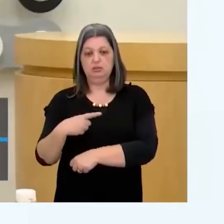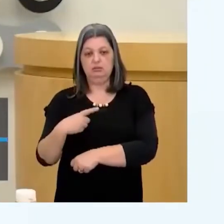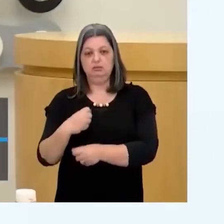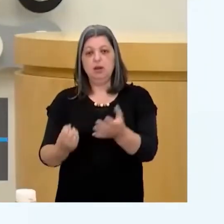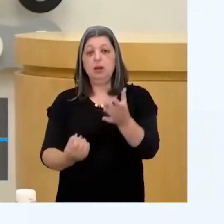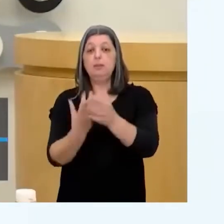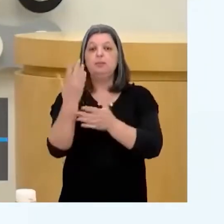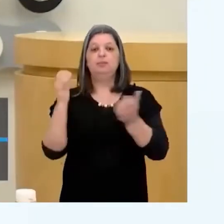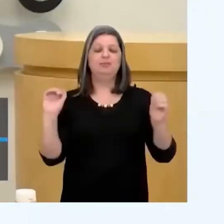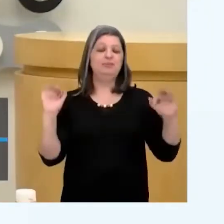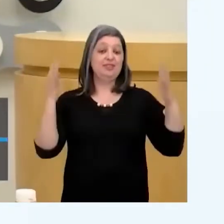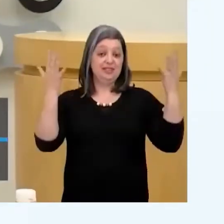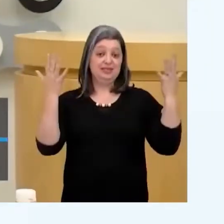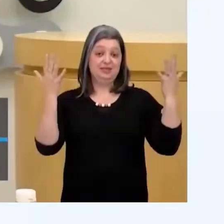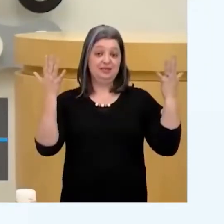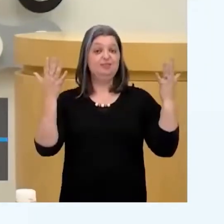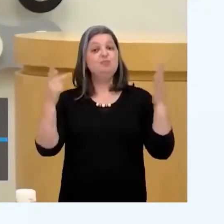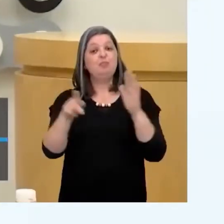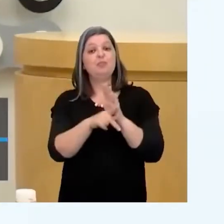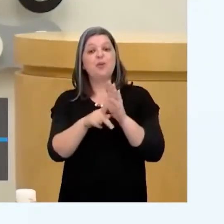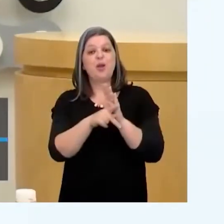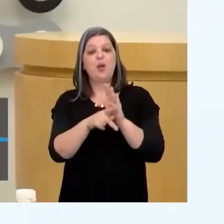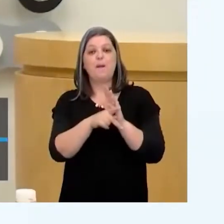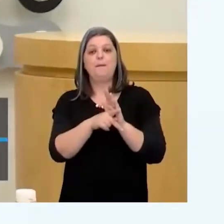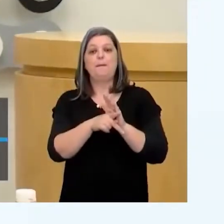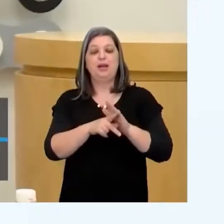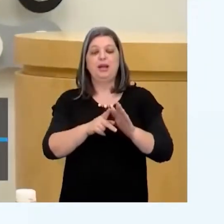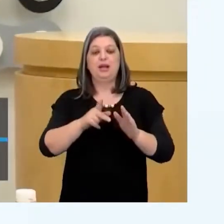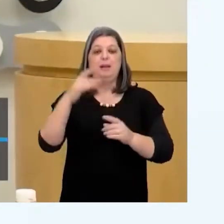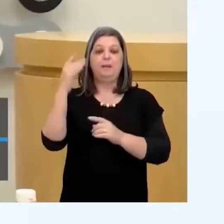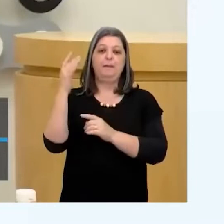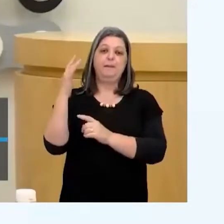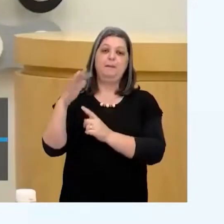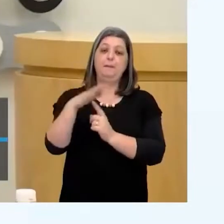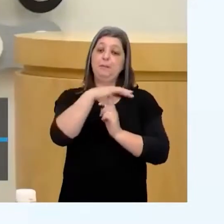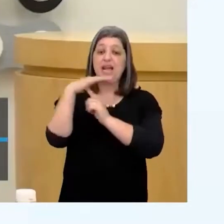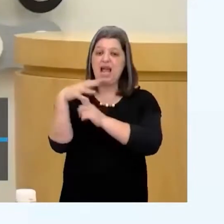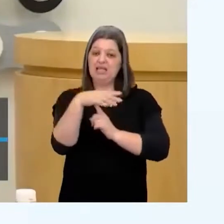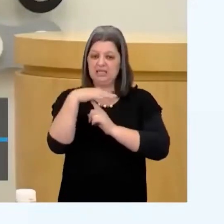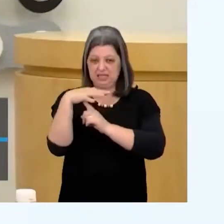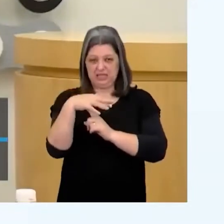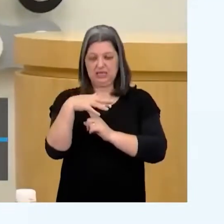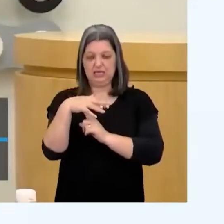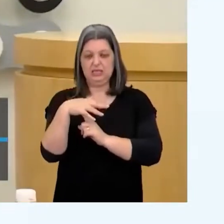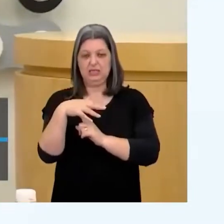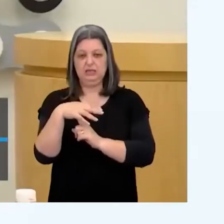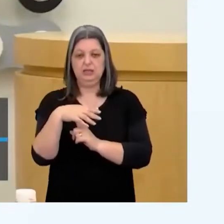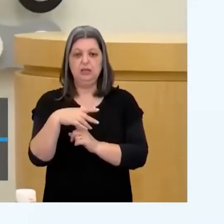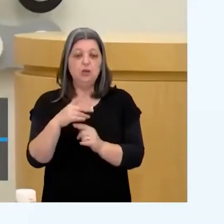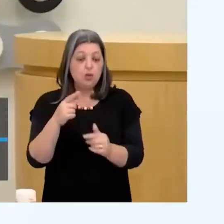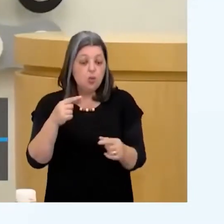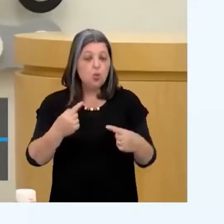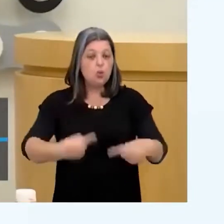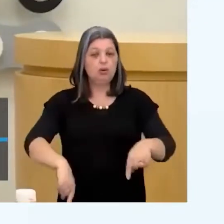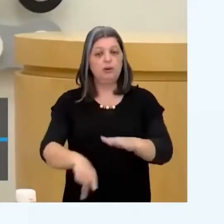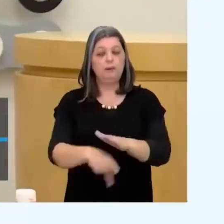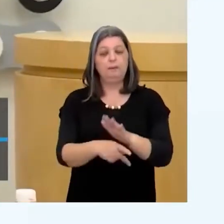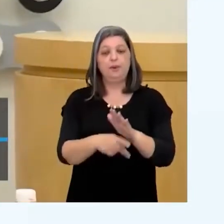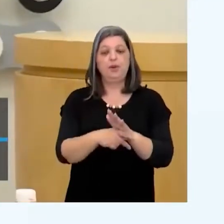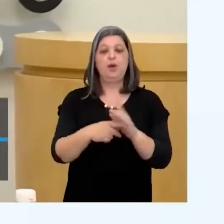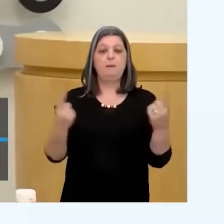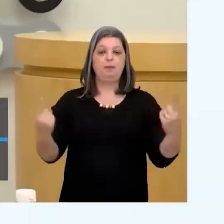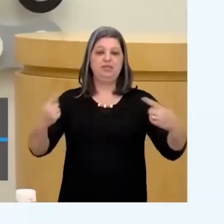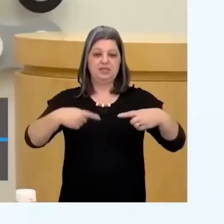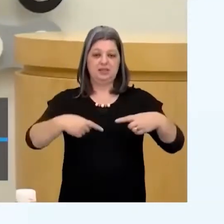evento, escolhe uma praça anexa à estação Guilhermina Esperança, para ser um ponto de encontro. Assim como era o hip hop,